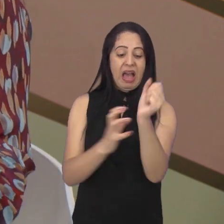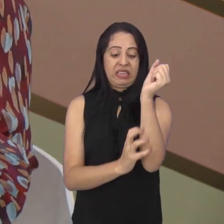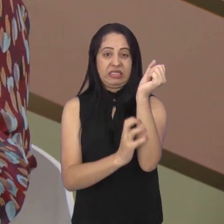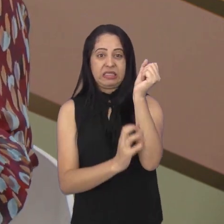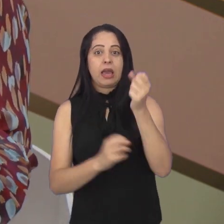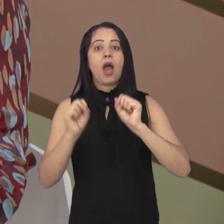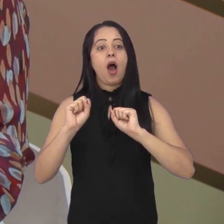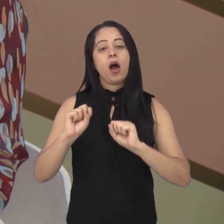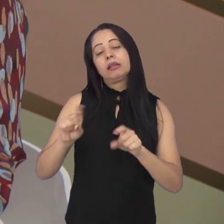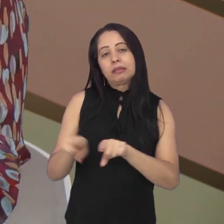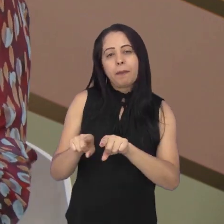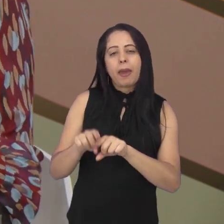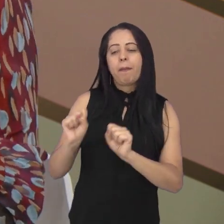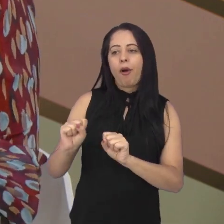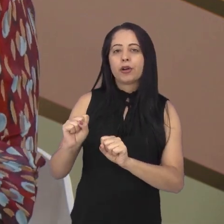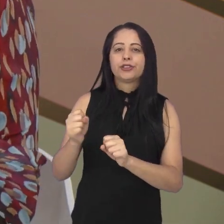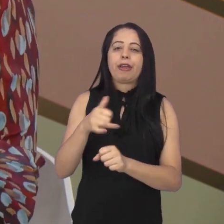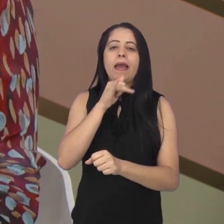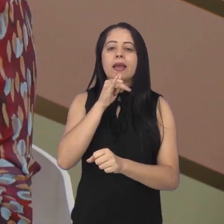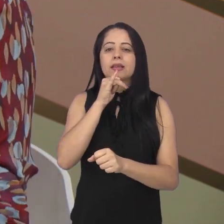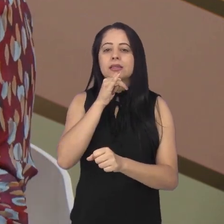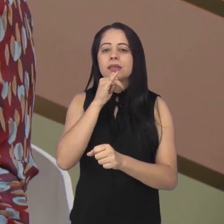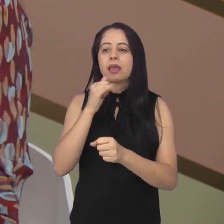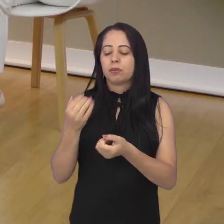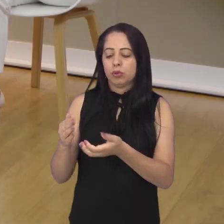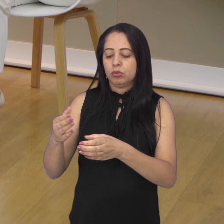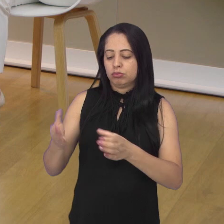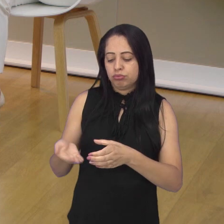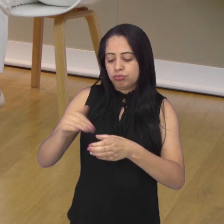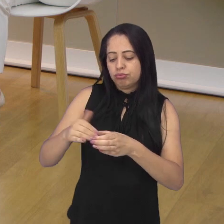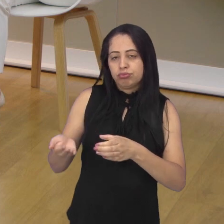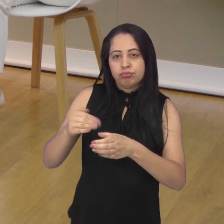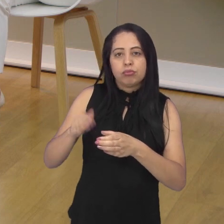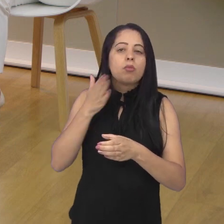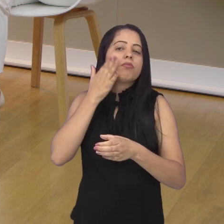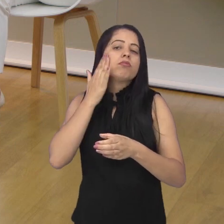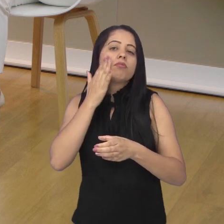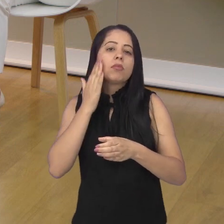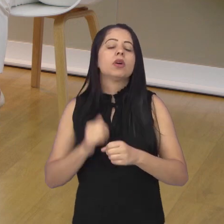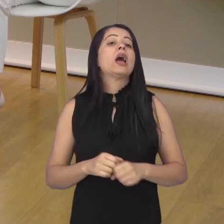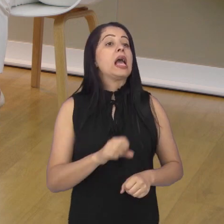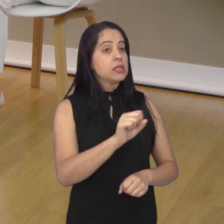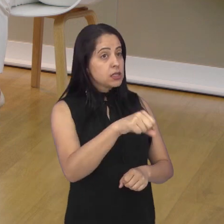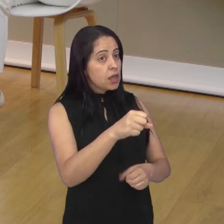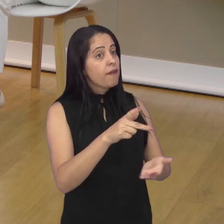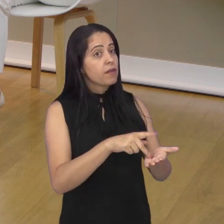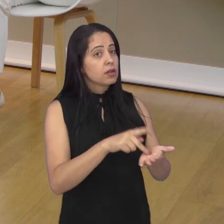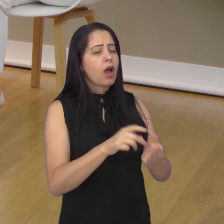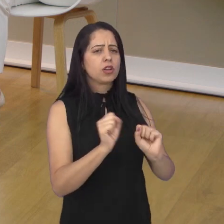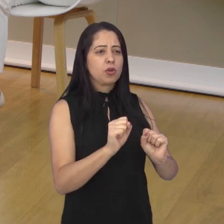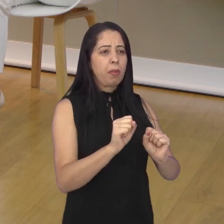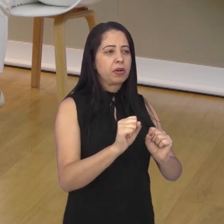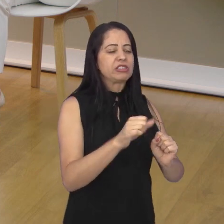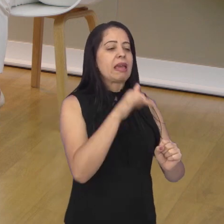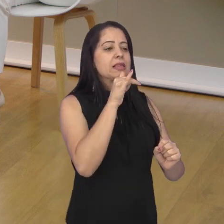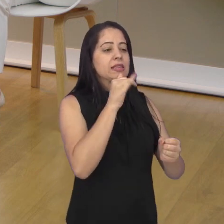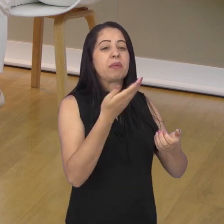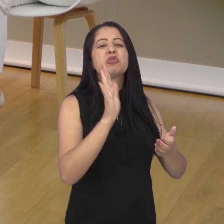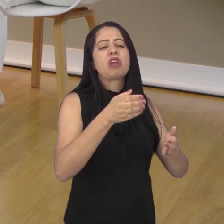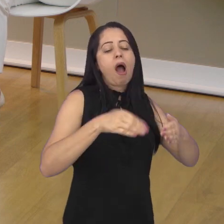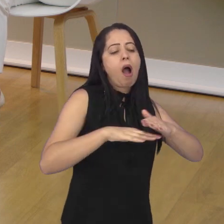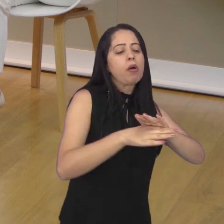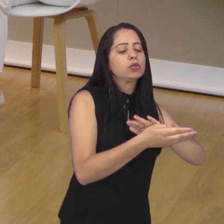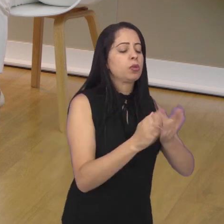ou os produtos que a gente tem um contato no geral. De repente troca um cosmético que já está acostumada há alguns anos e aí surge uma alergia.